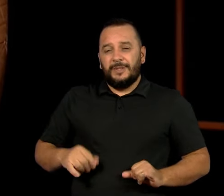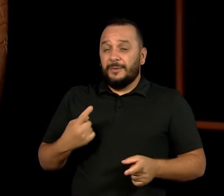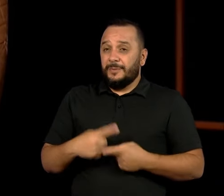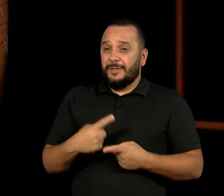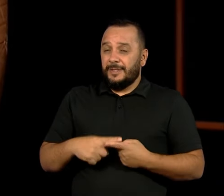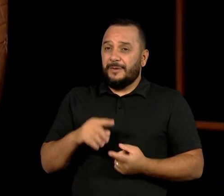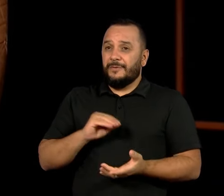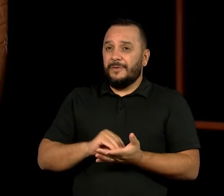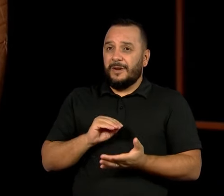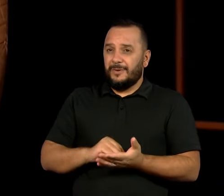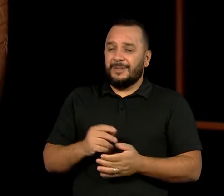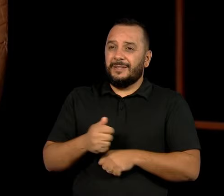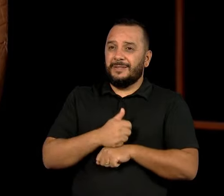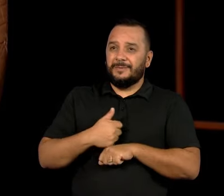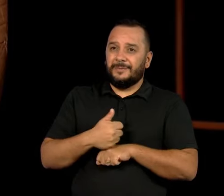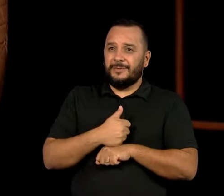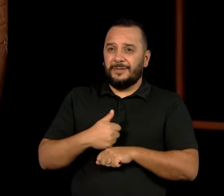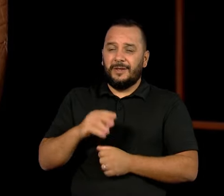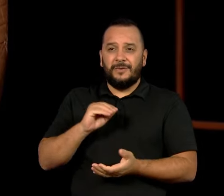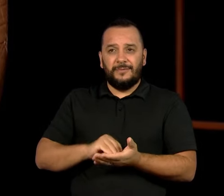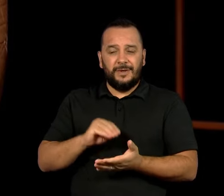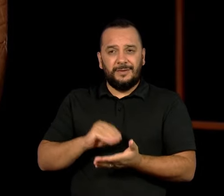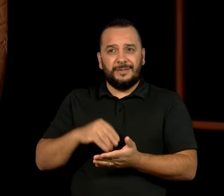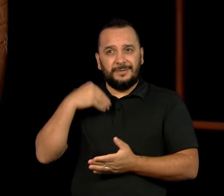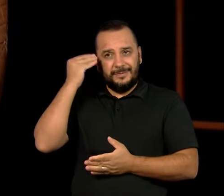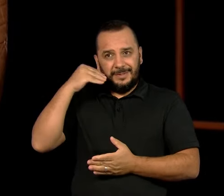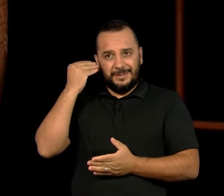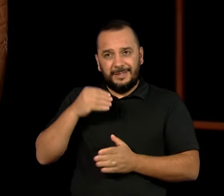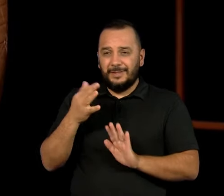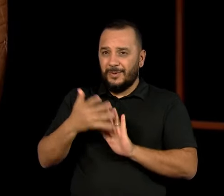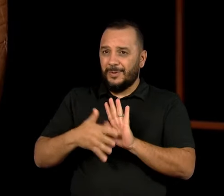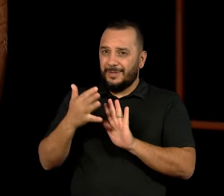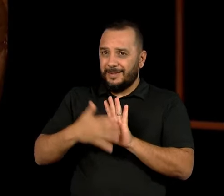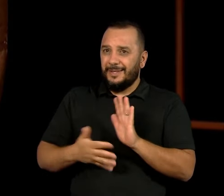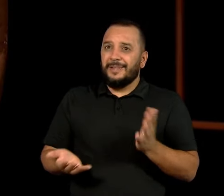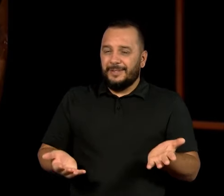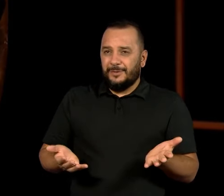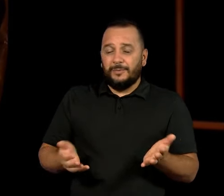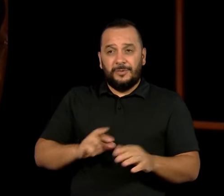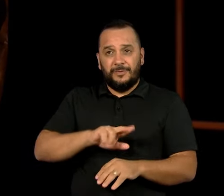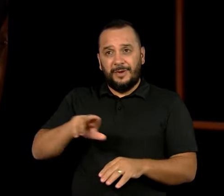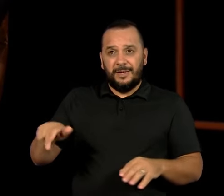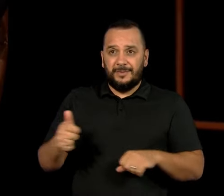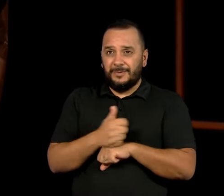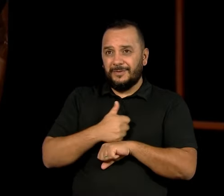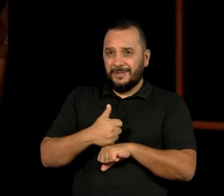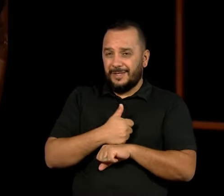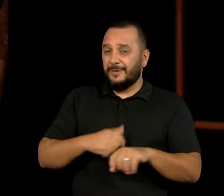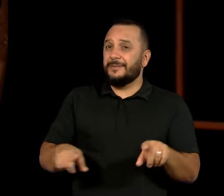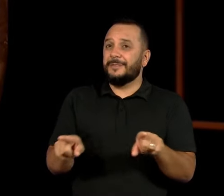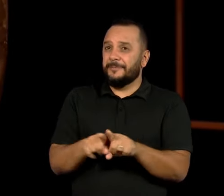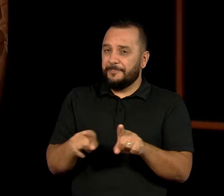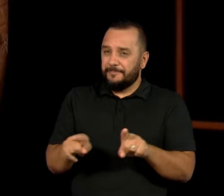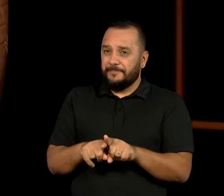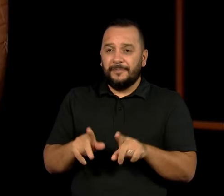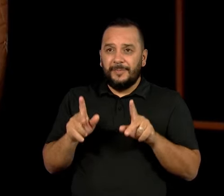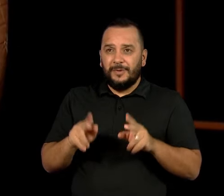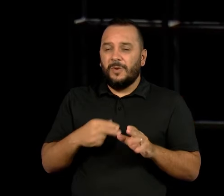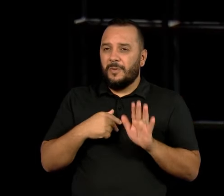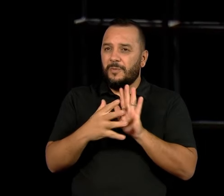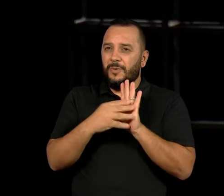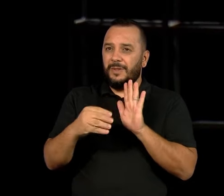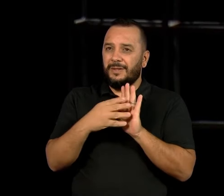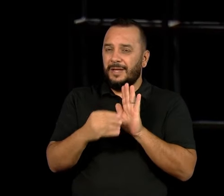dessa inexperiência das técnicas de roteiro por diversos cineastas, assim como padeceu também por um modelo de